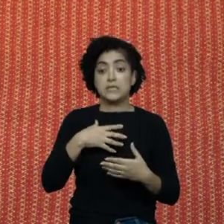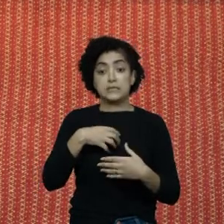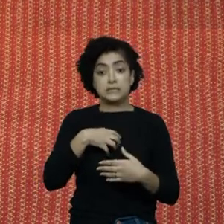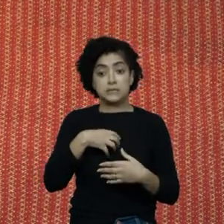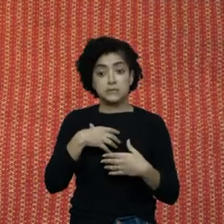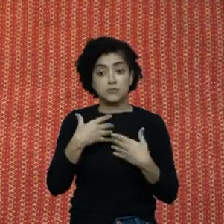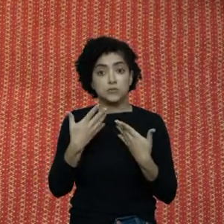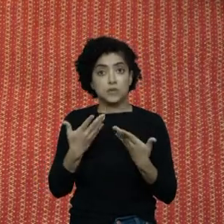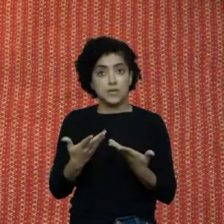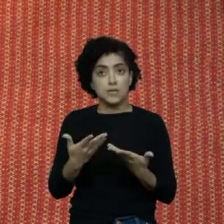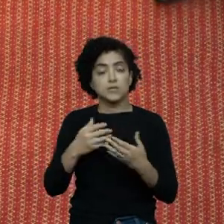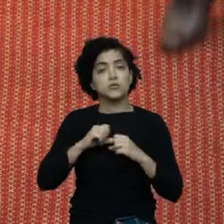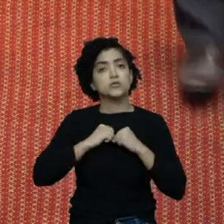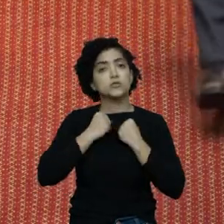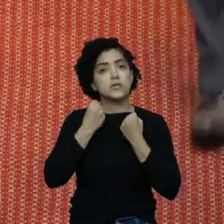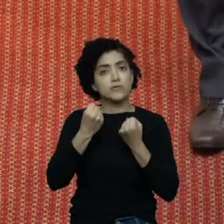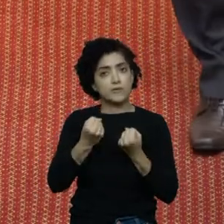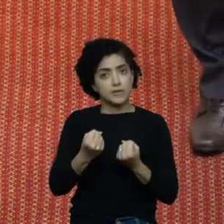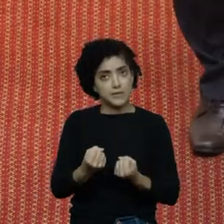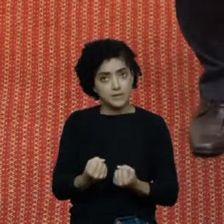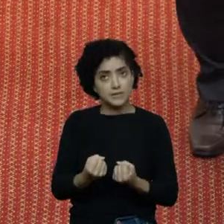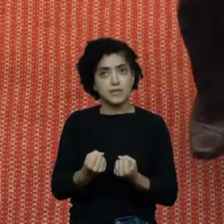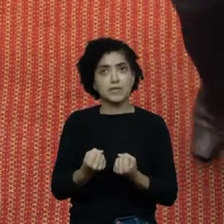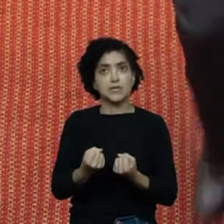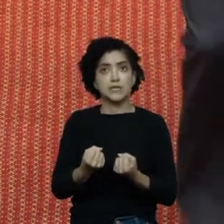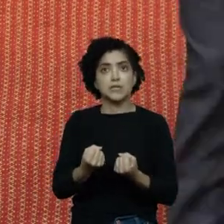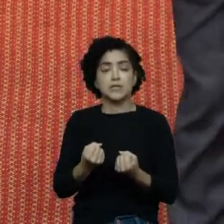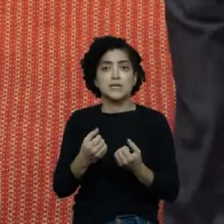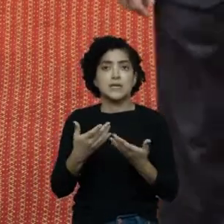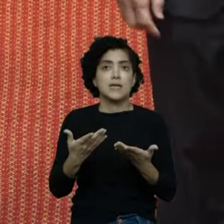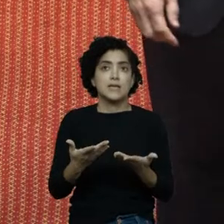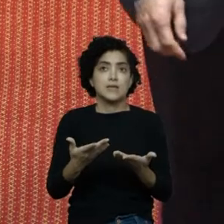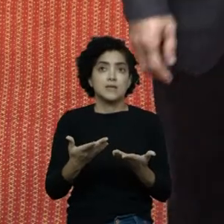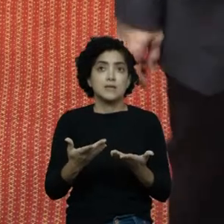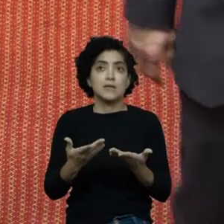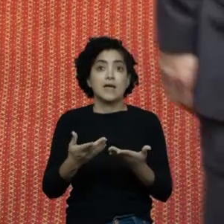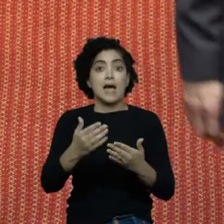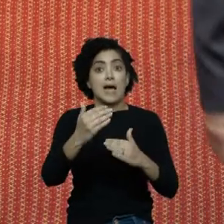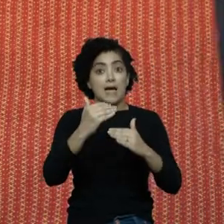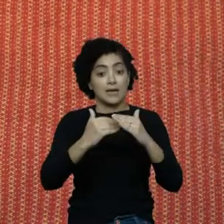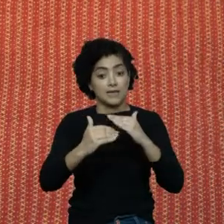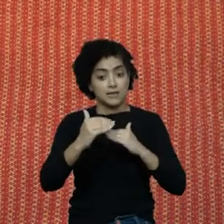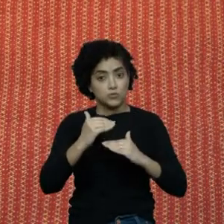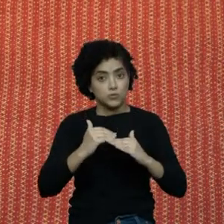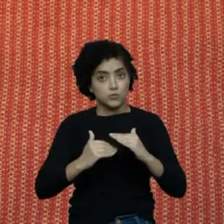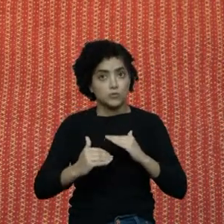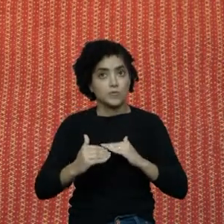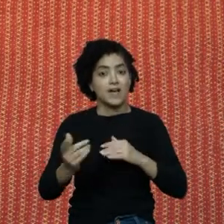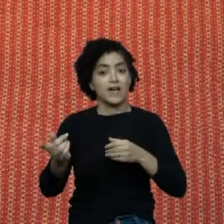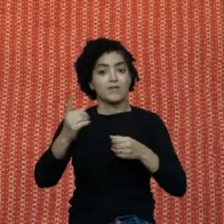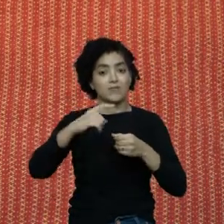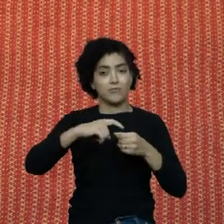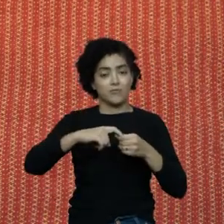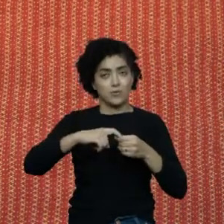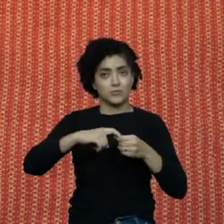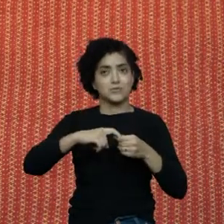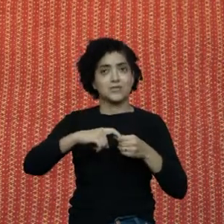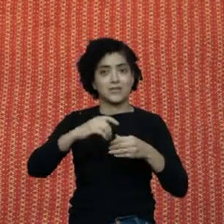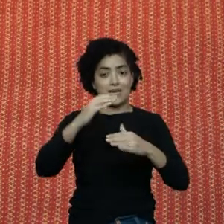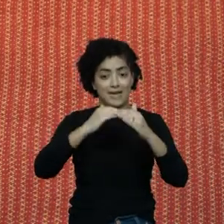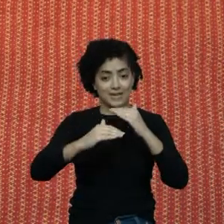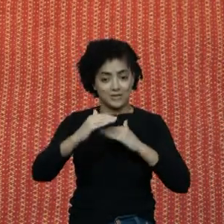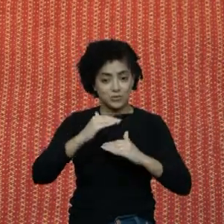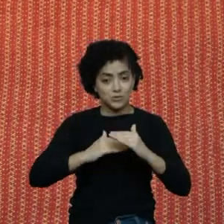obrigação de defender um benefício benefício na verdade a retroação a volta a